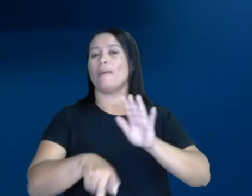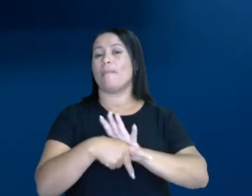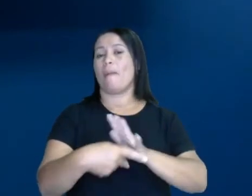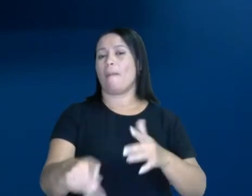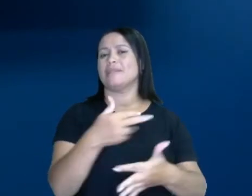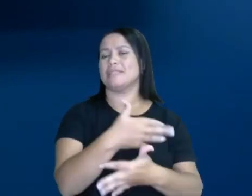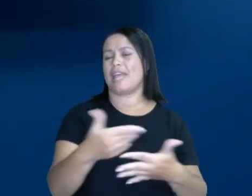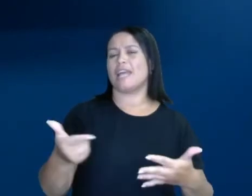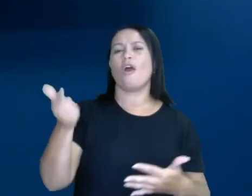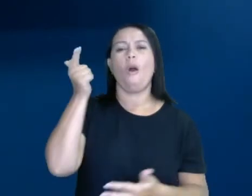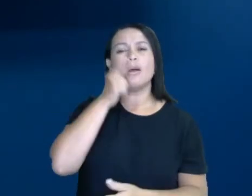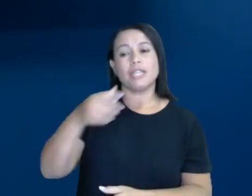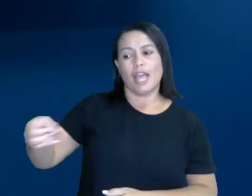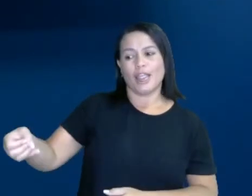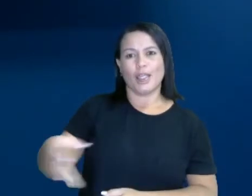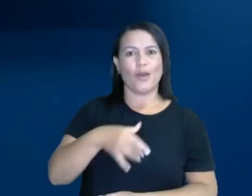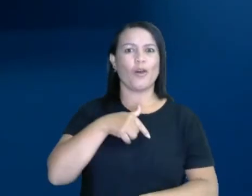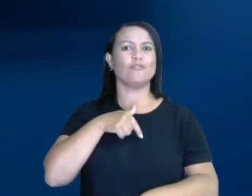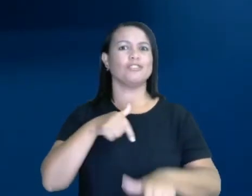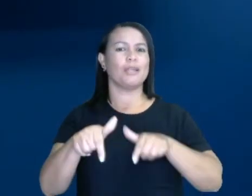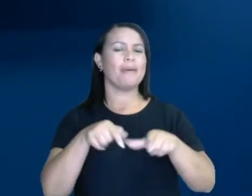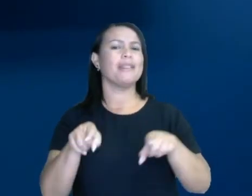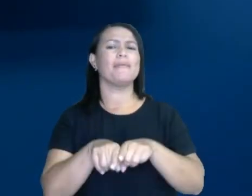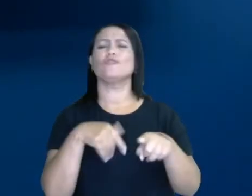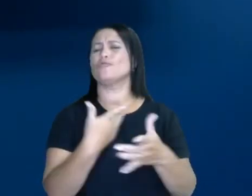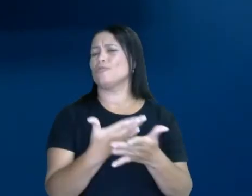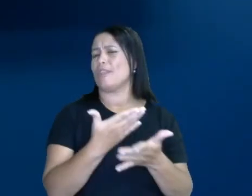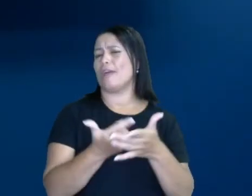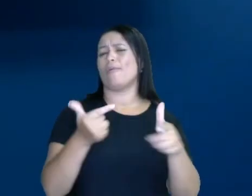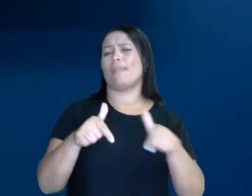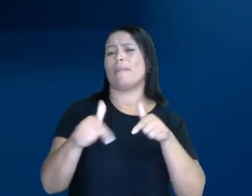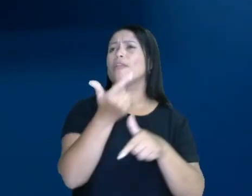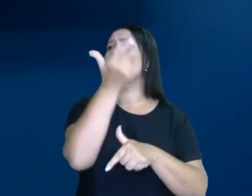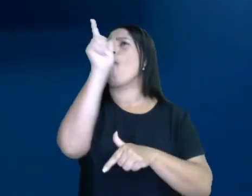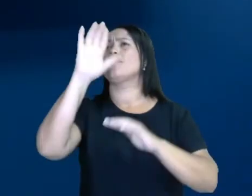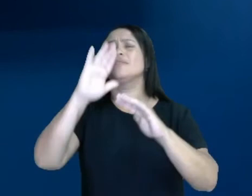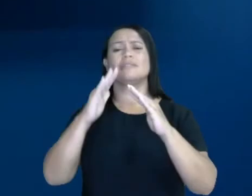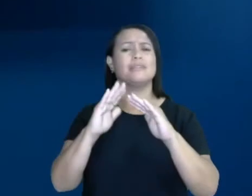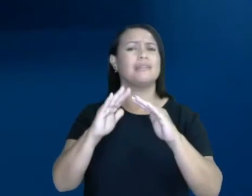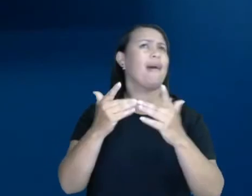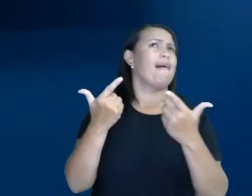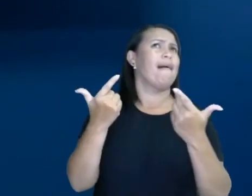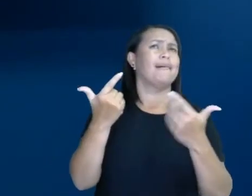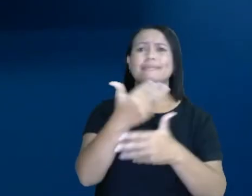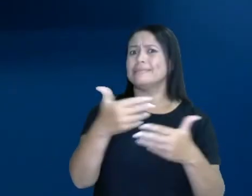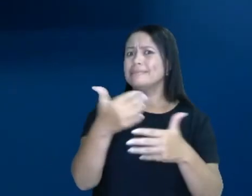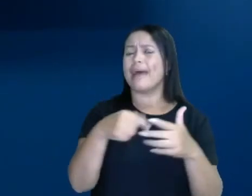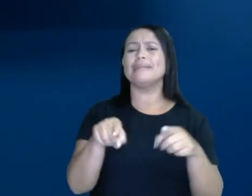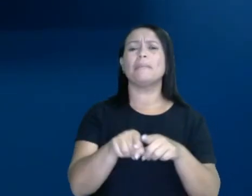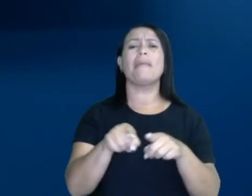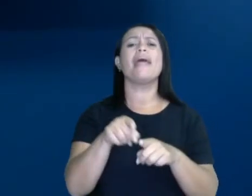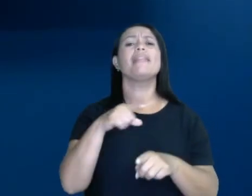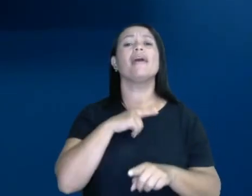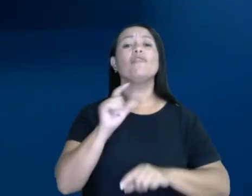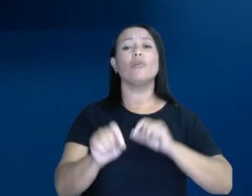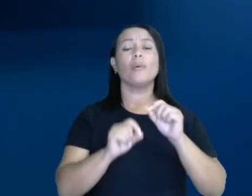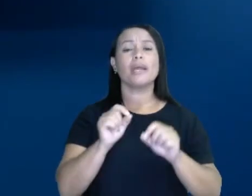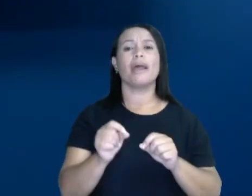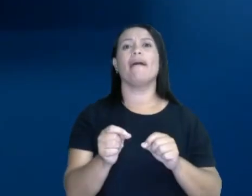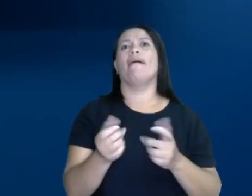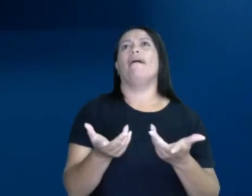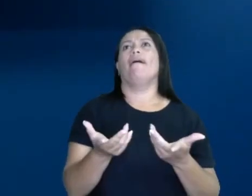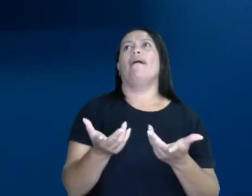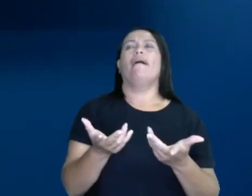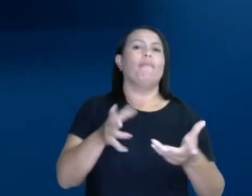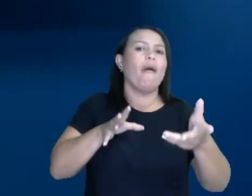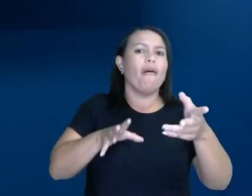bons empregos, né? E mesmo estudando ou trabalhando em outras cidades, através dessa formação que ela teve, ainda